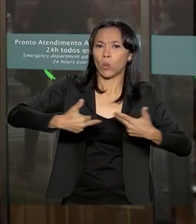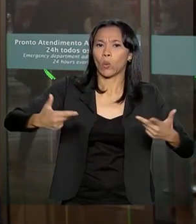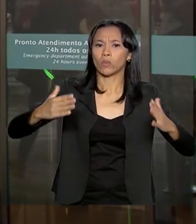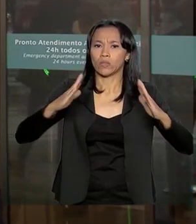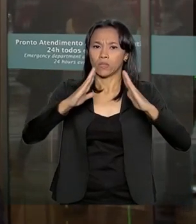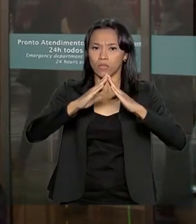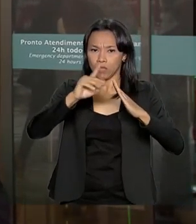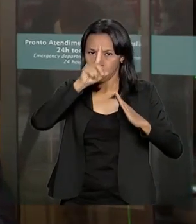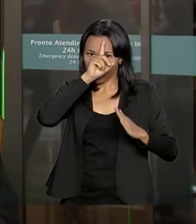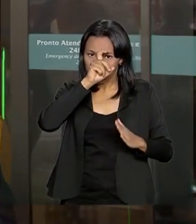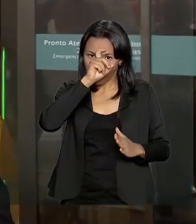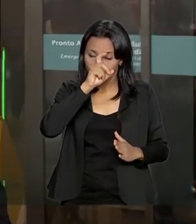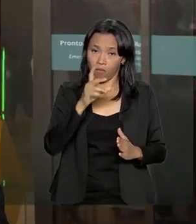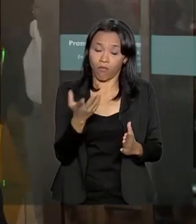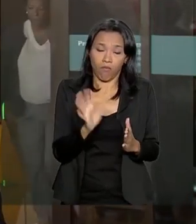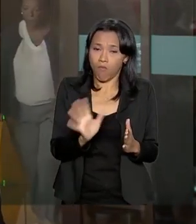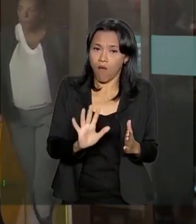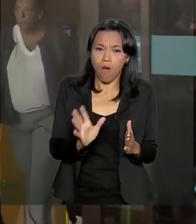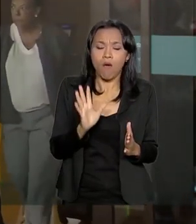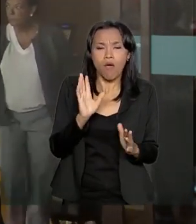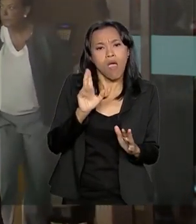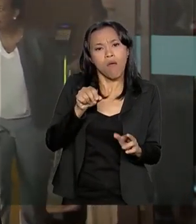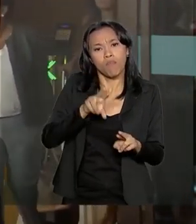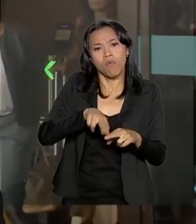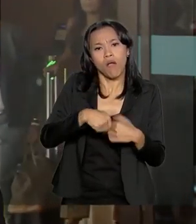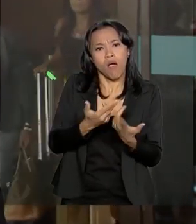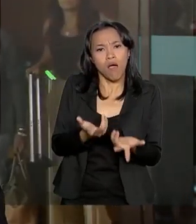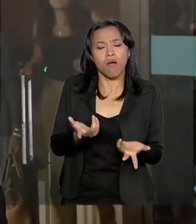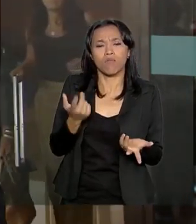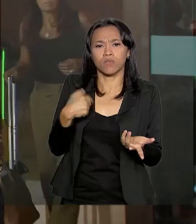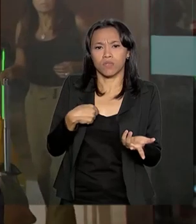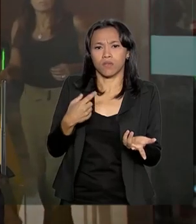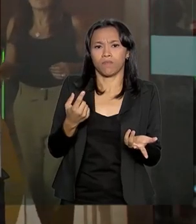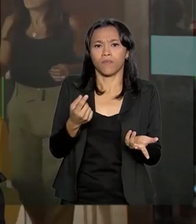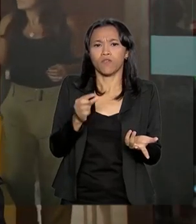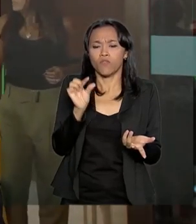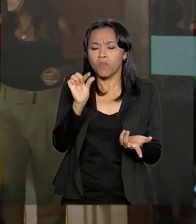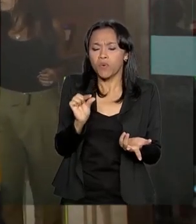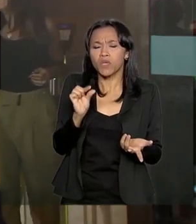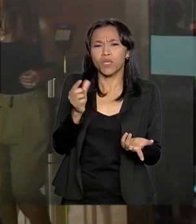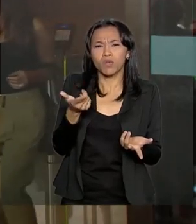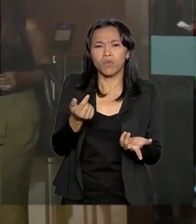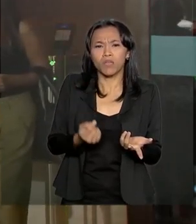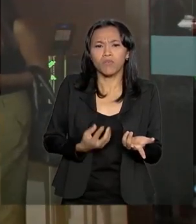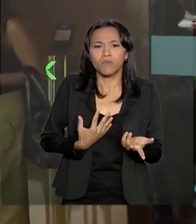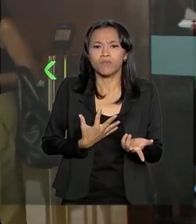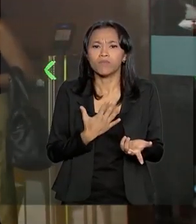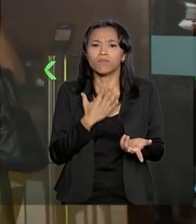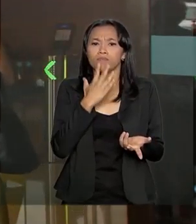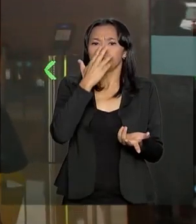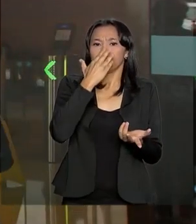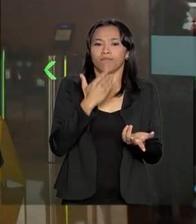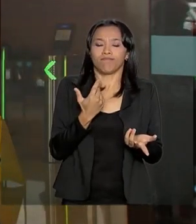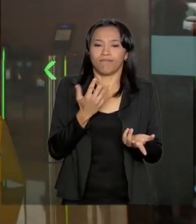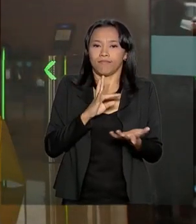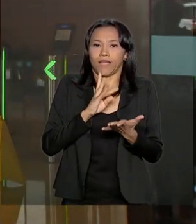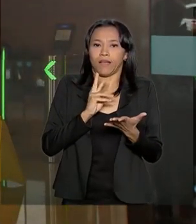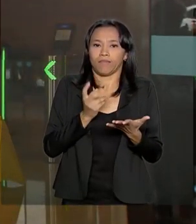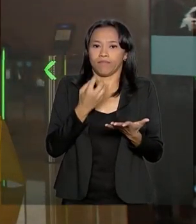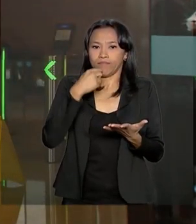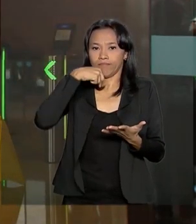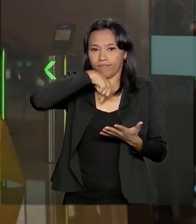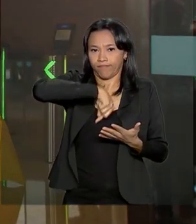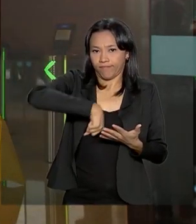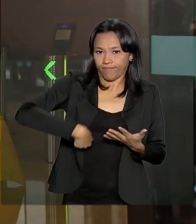em virtude do procedimento operatório, uma microaspiração de suco gástrico, conforme ficou evidenciado